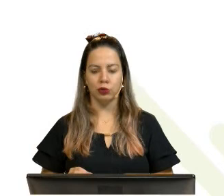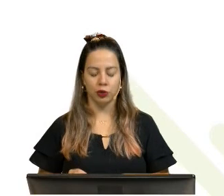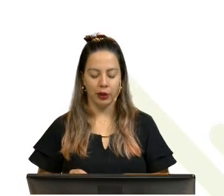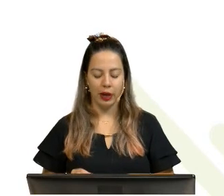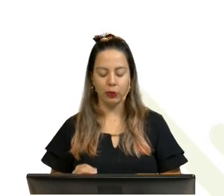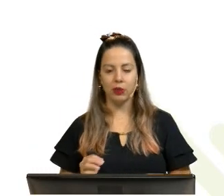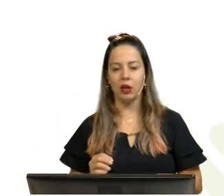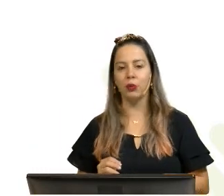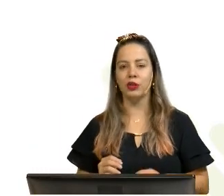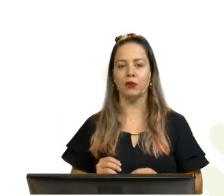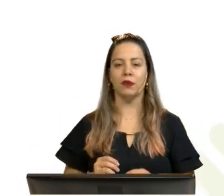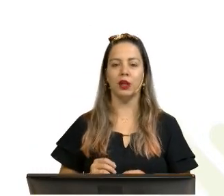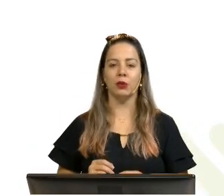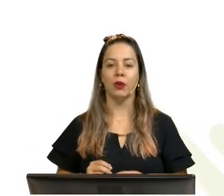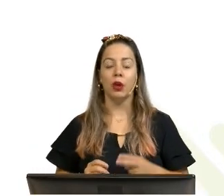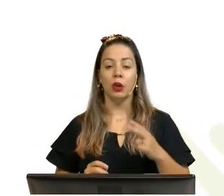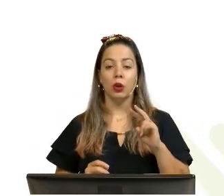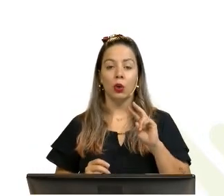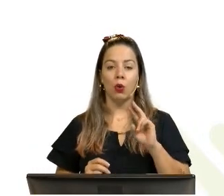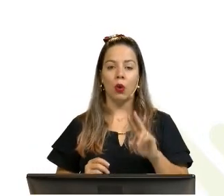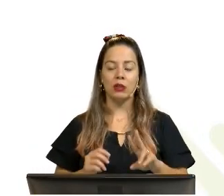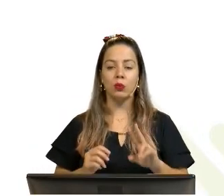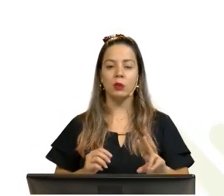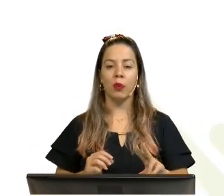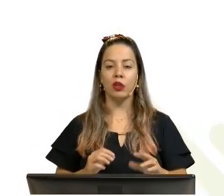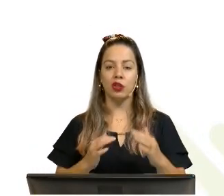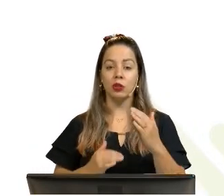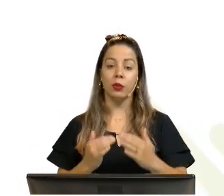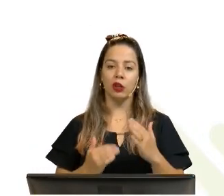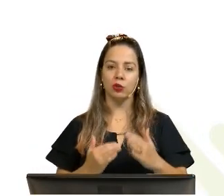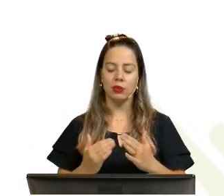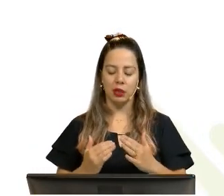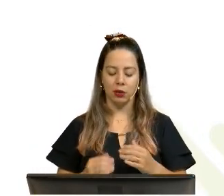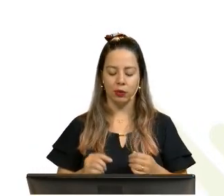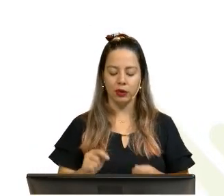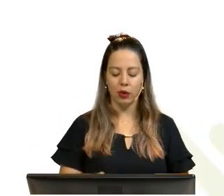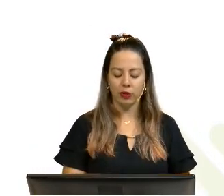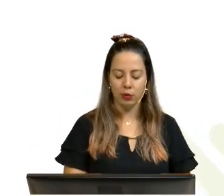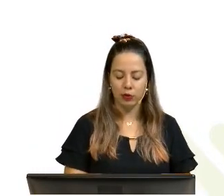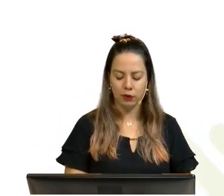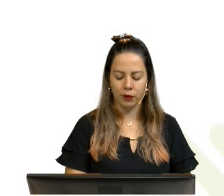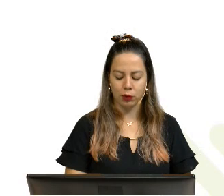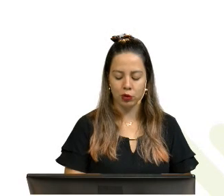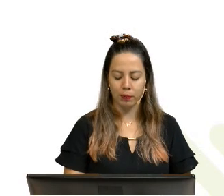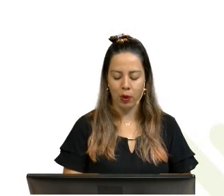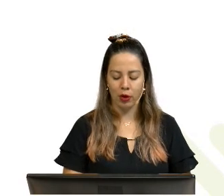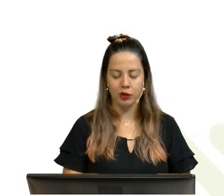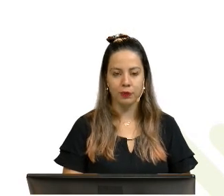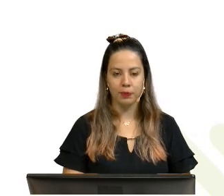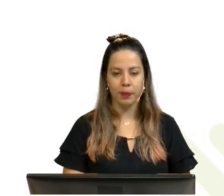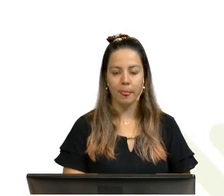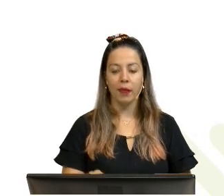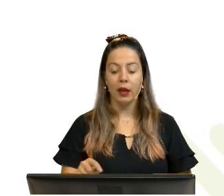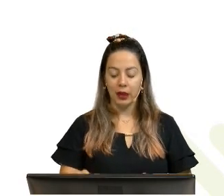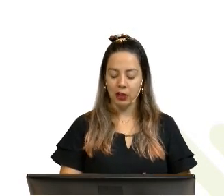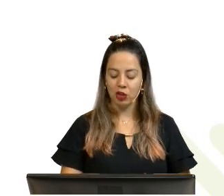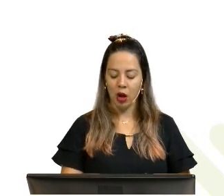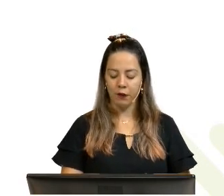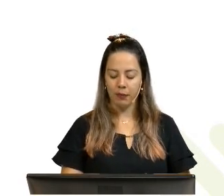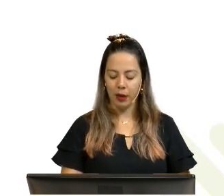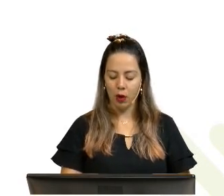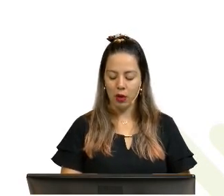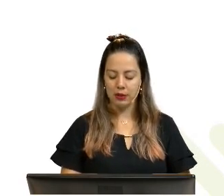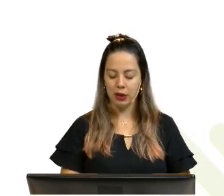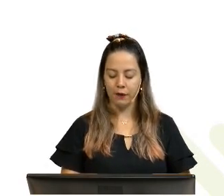prontidão eu tenho um indivíduo com as duas por dia durante o ciclo então eu tenho um indivíduo deployed que